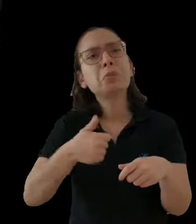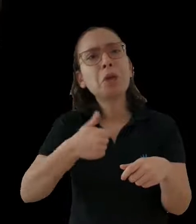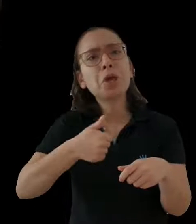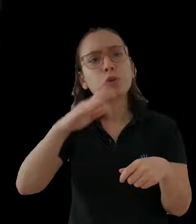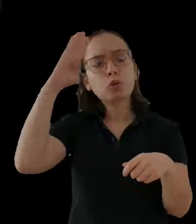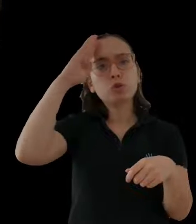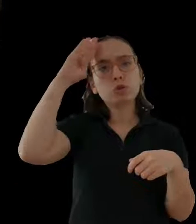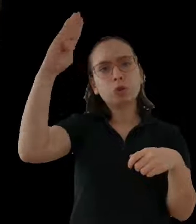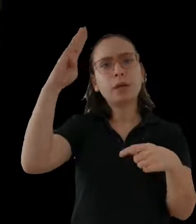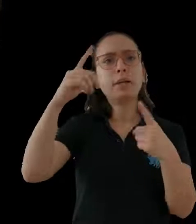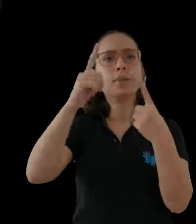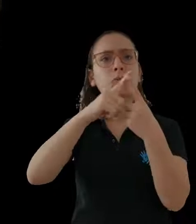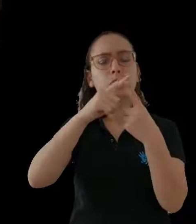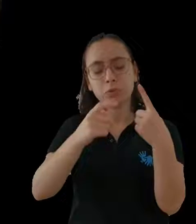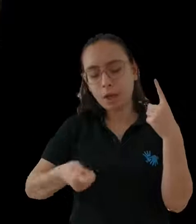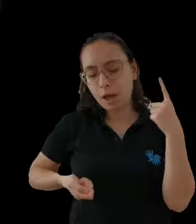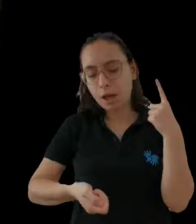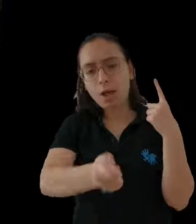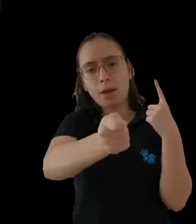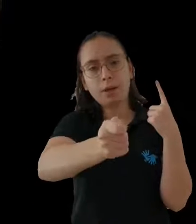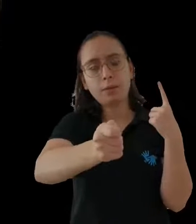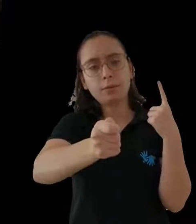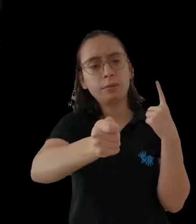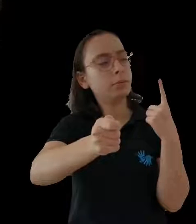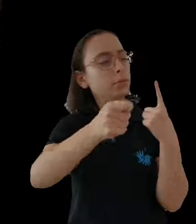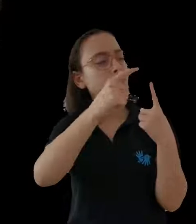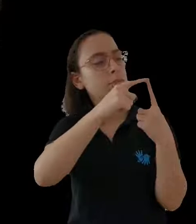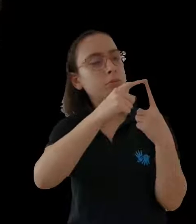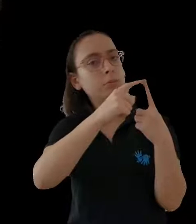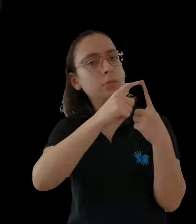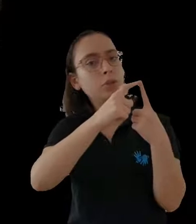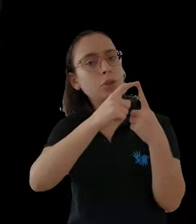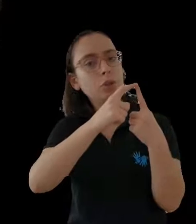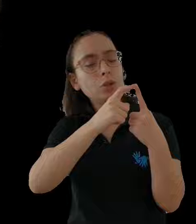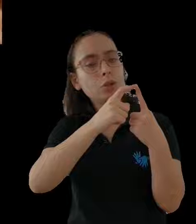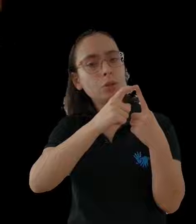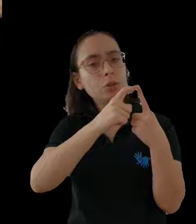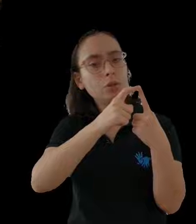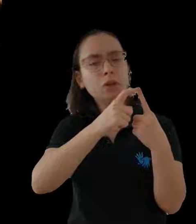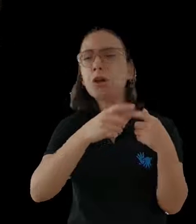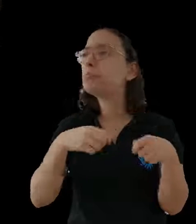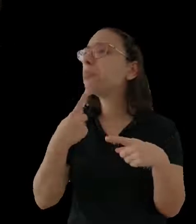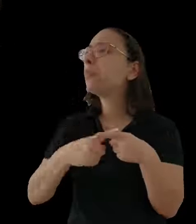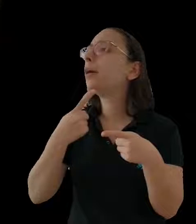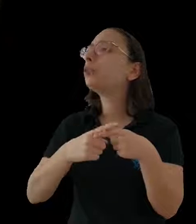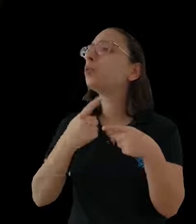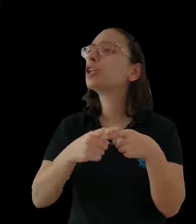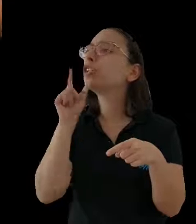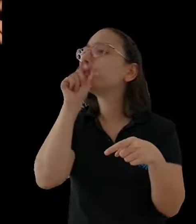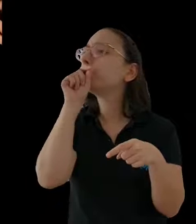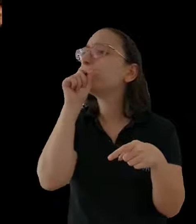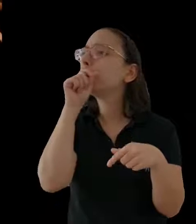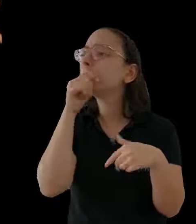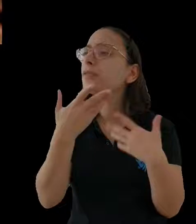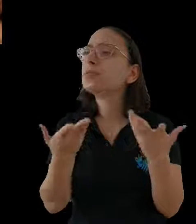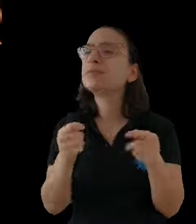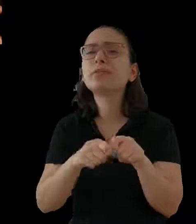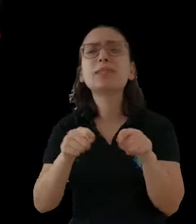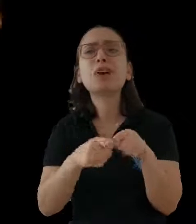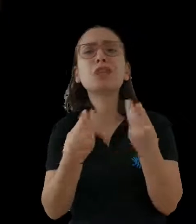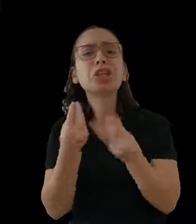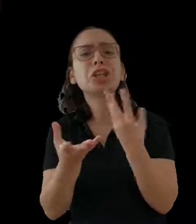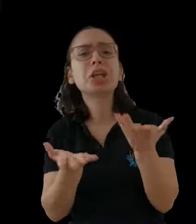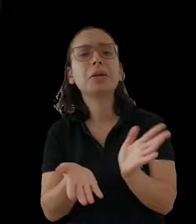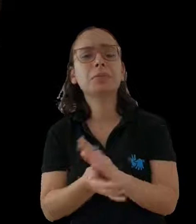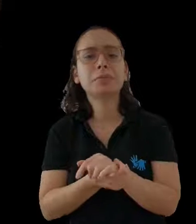1. O soldado 1 é o soldado da espada. E o soldado vai ficar, mas por quê? O que esse pintinho está fazendo